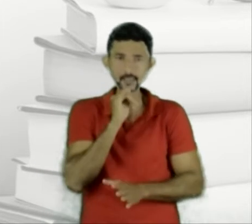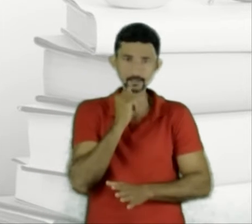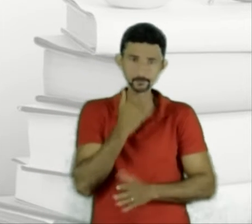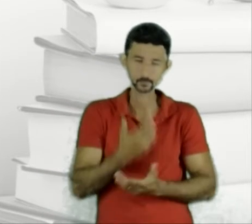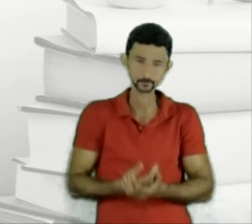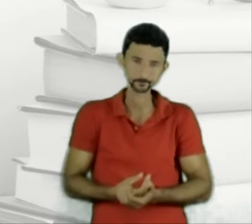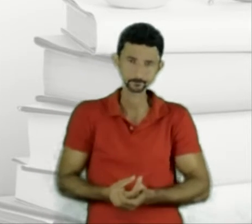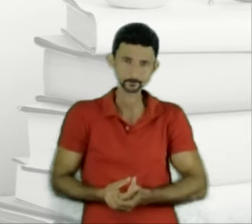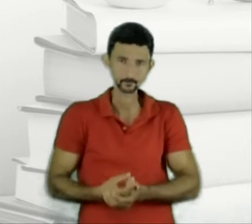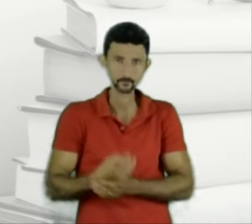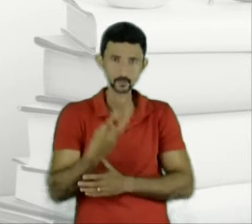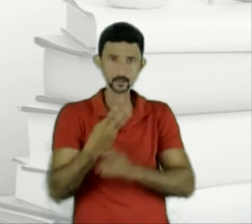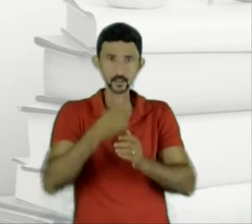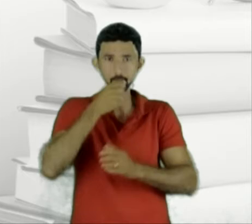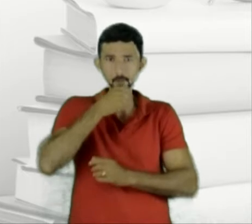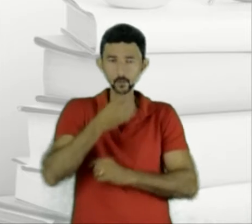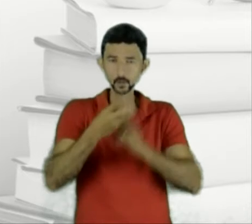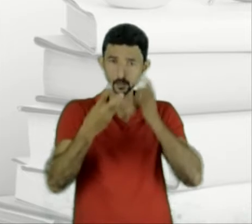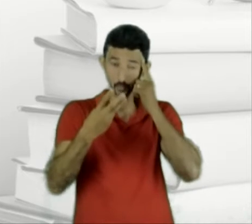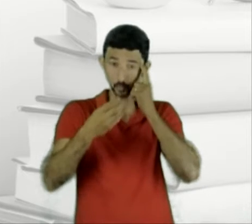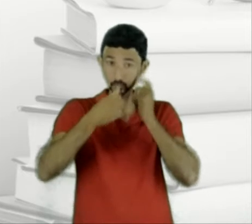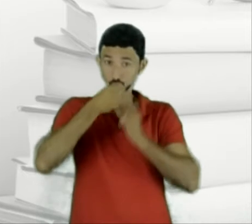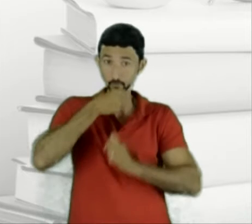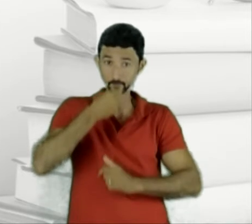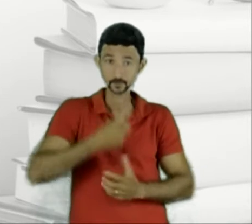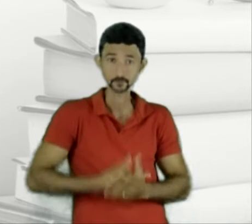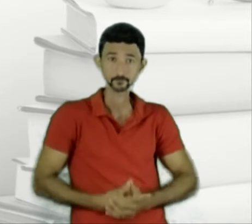você tiver 3 picolés e 2 sorvetes,